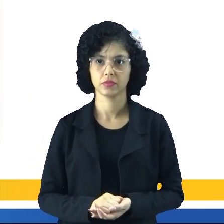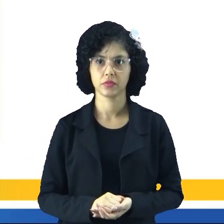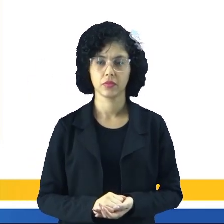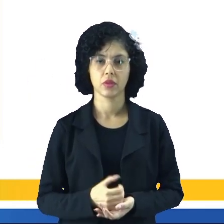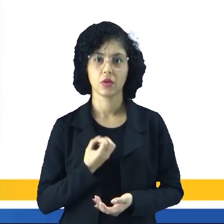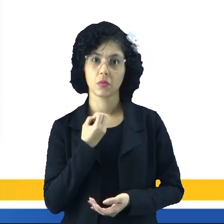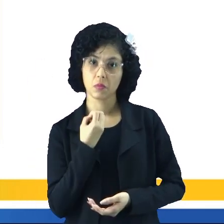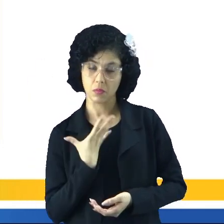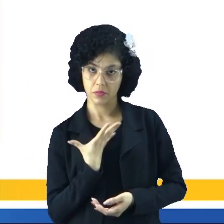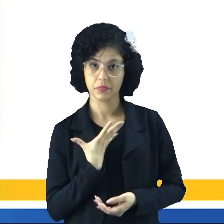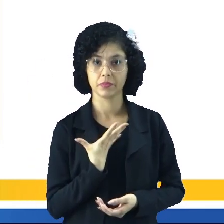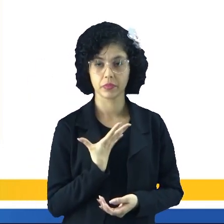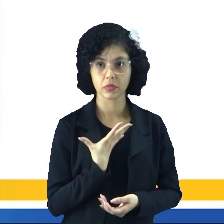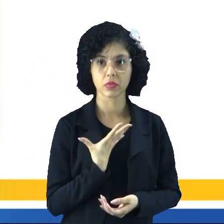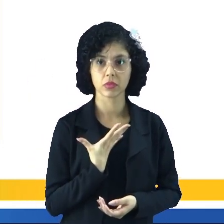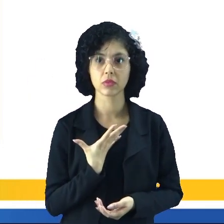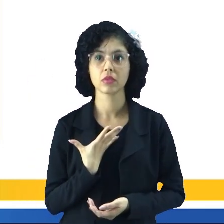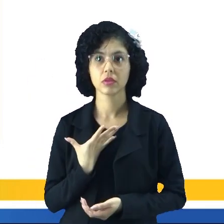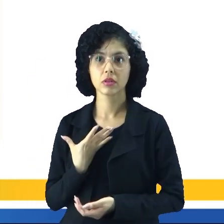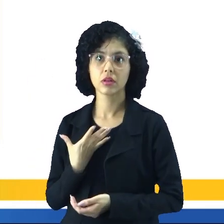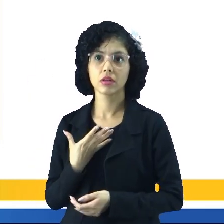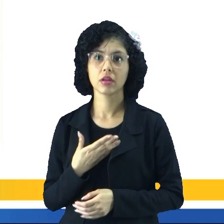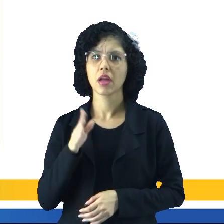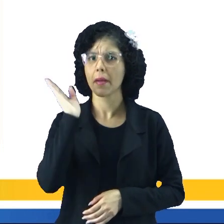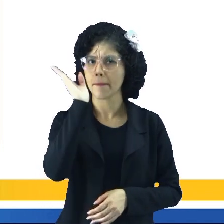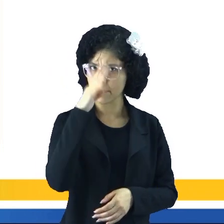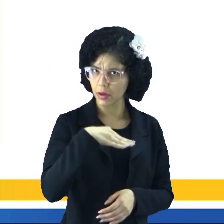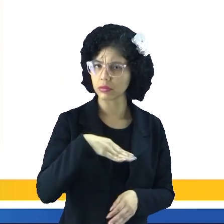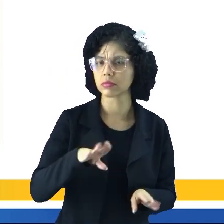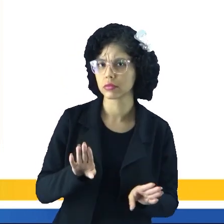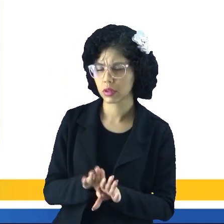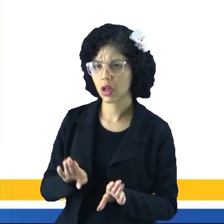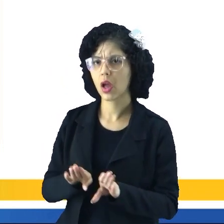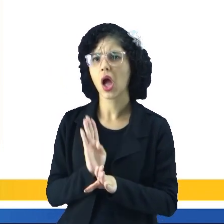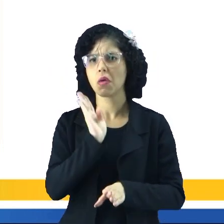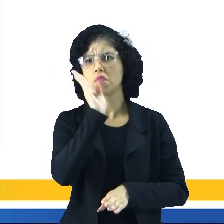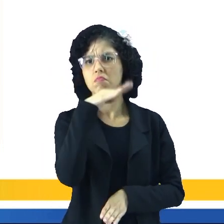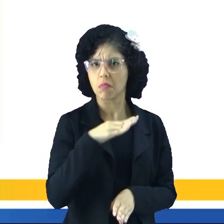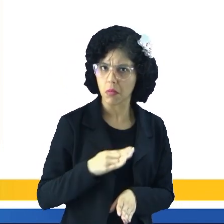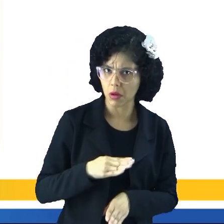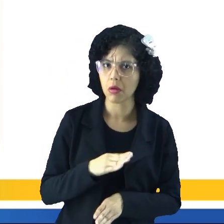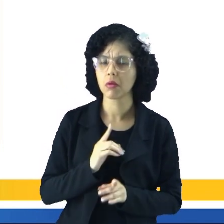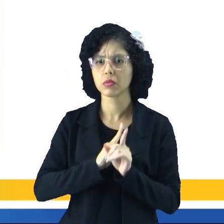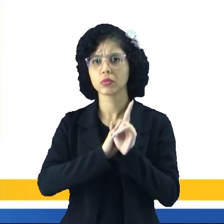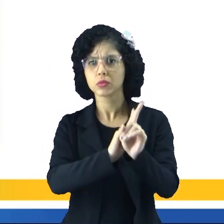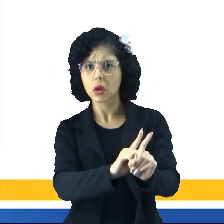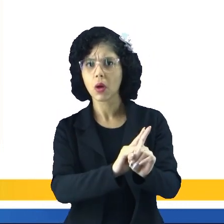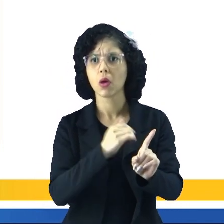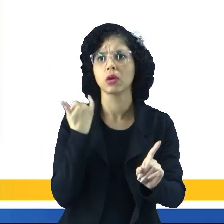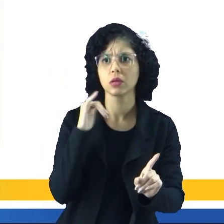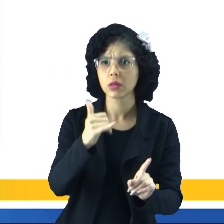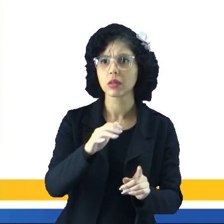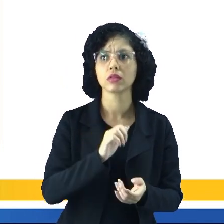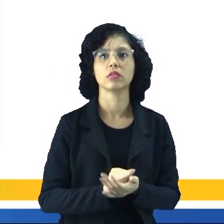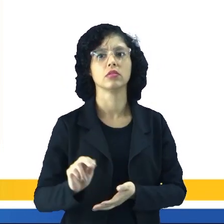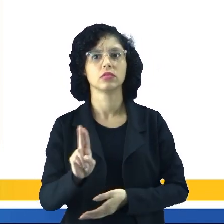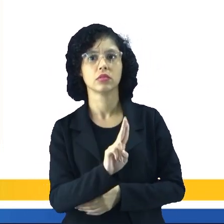temos bons condutores, ótimos condutores e maus condutores. Os maus condutores são chamados